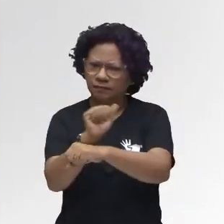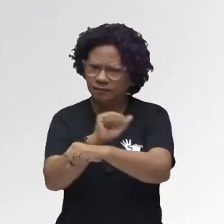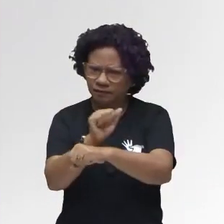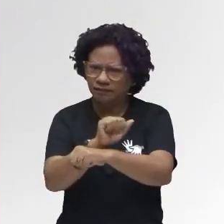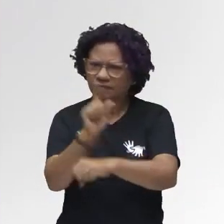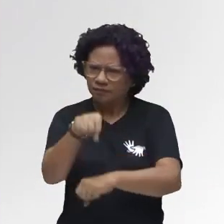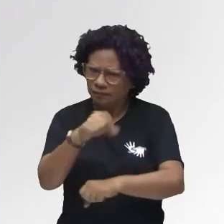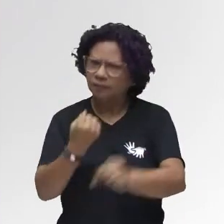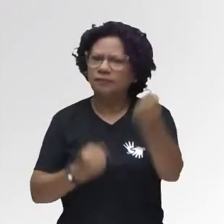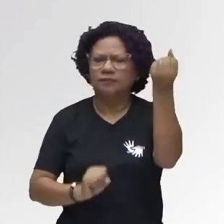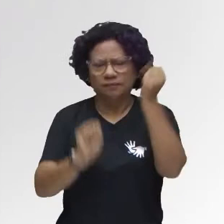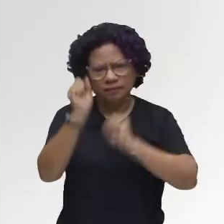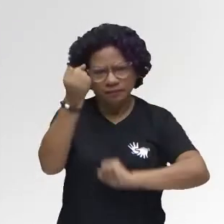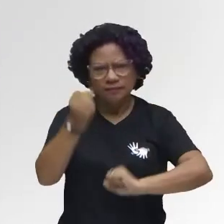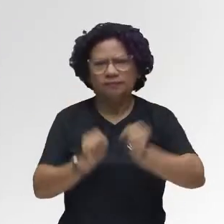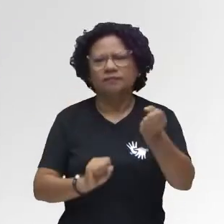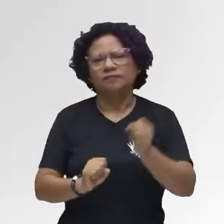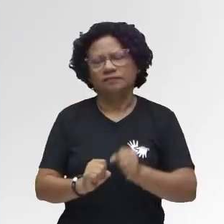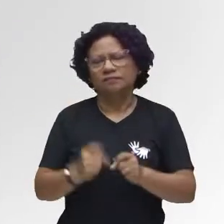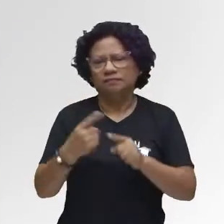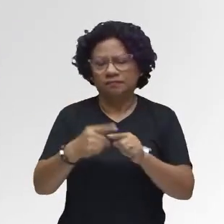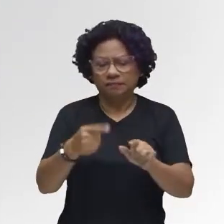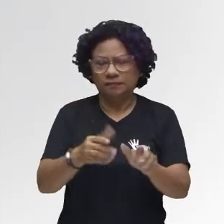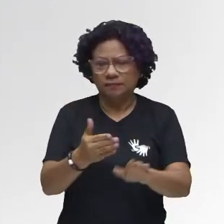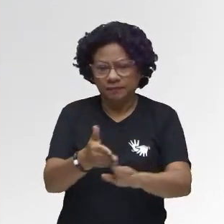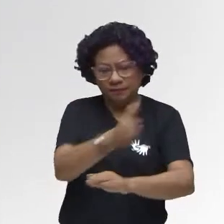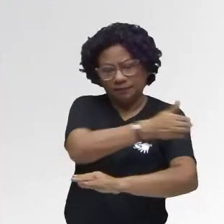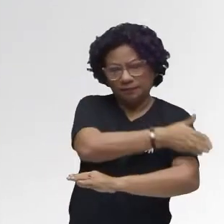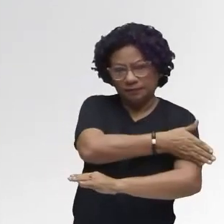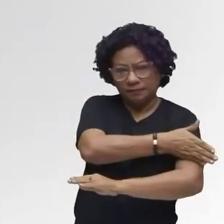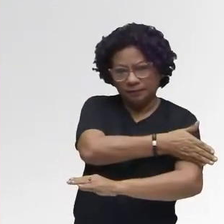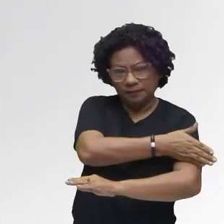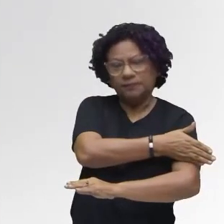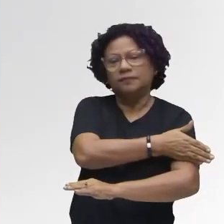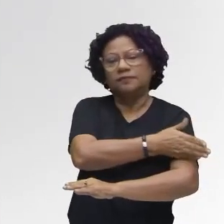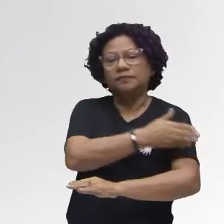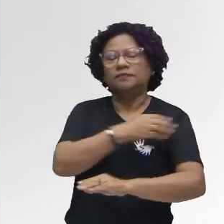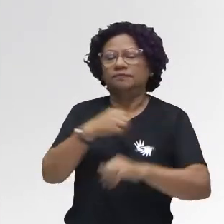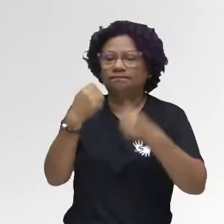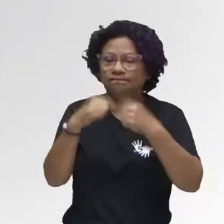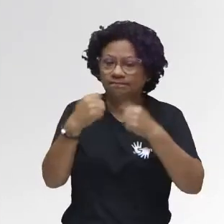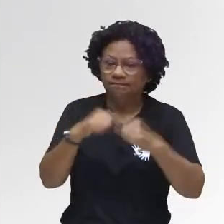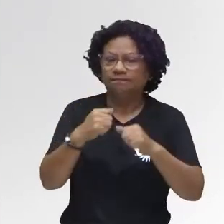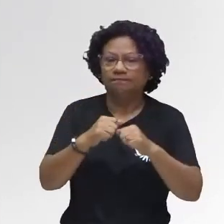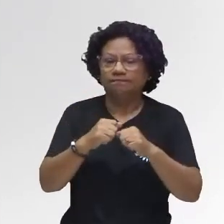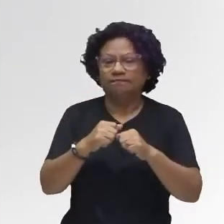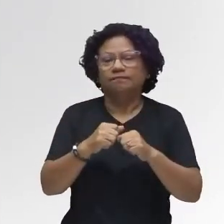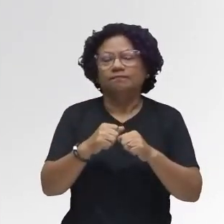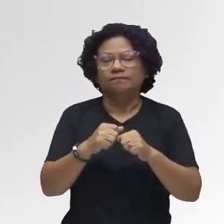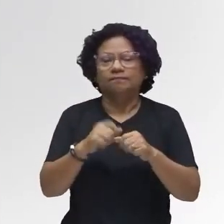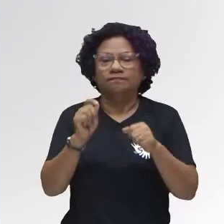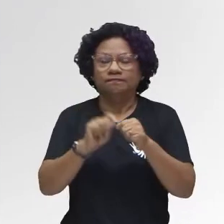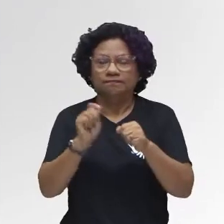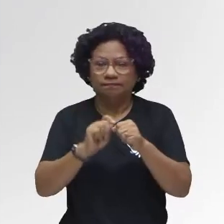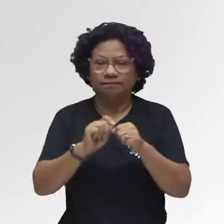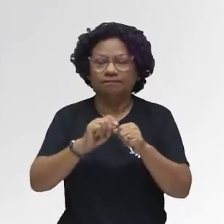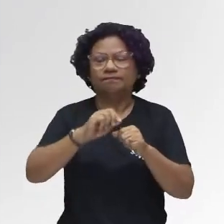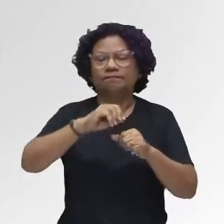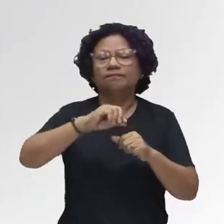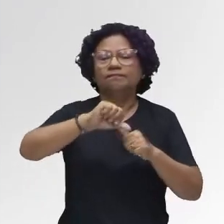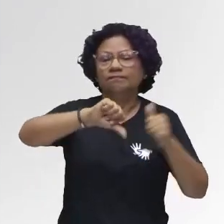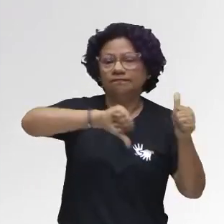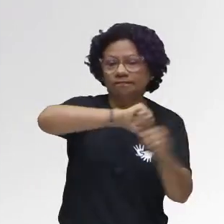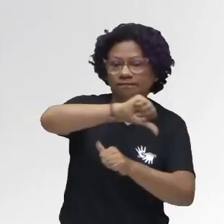os aviões, tudo isso passou por um processo de transformação. E quem é responsável por essa transformação é